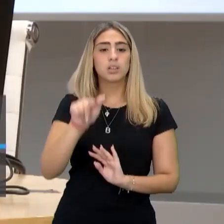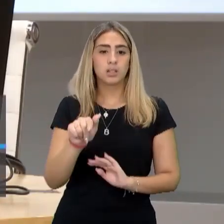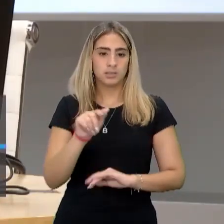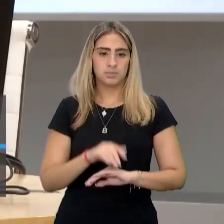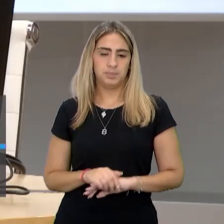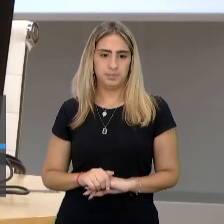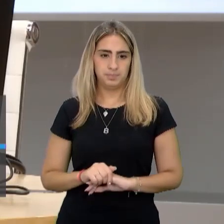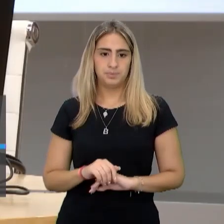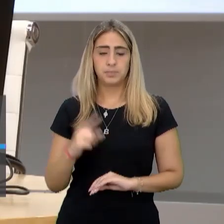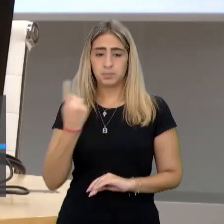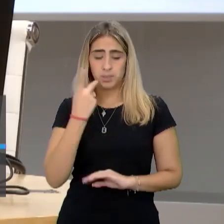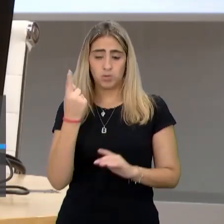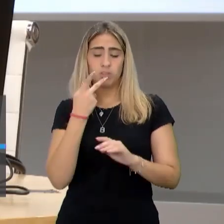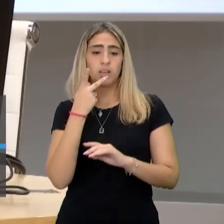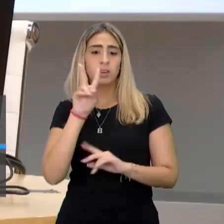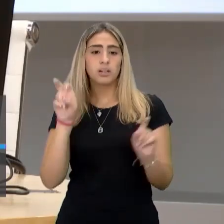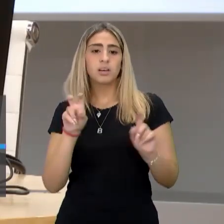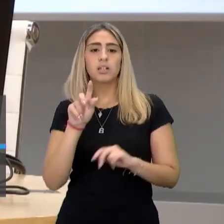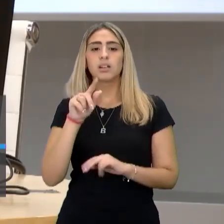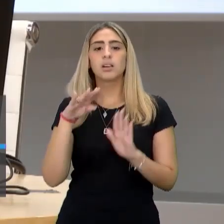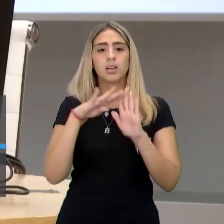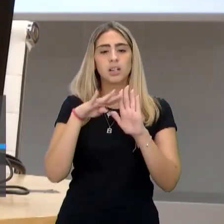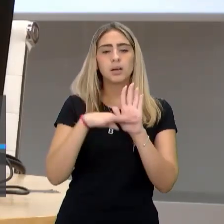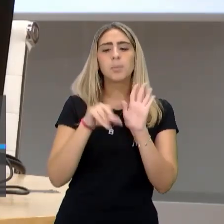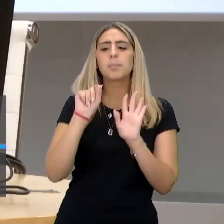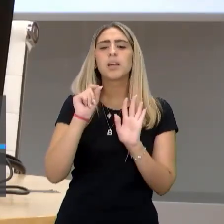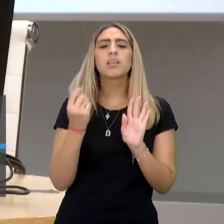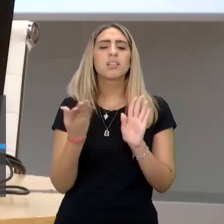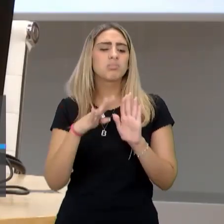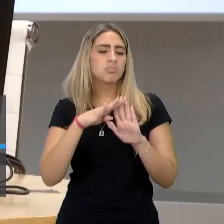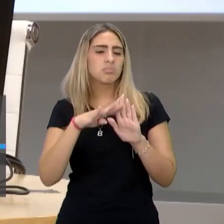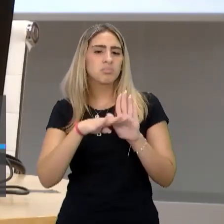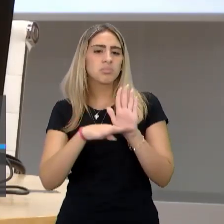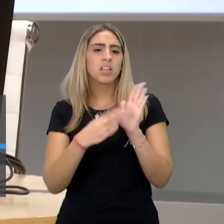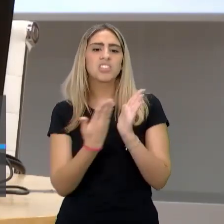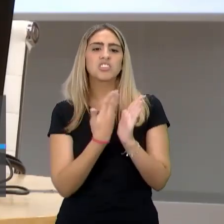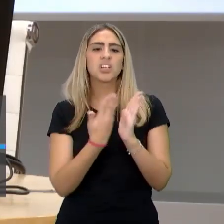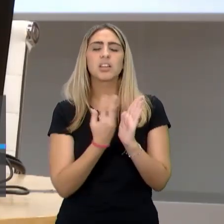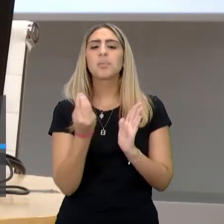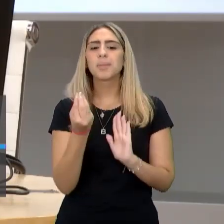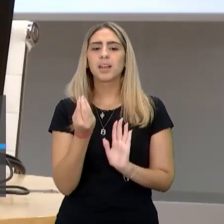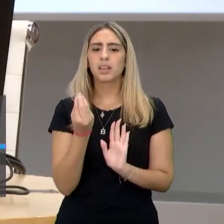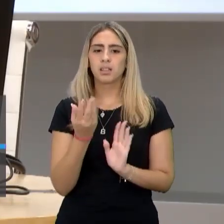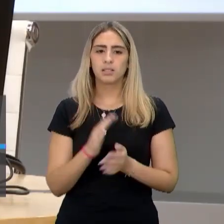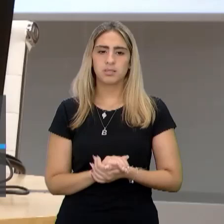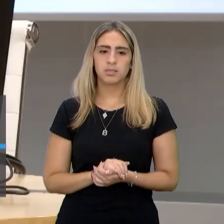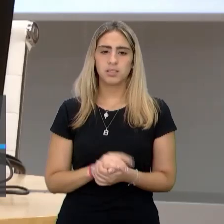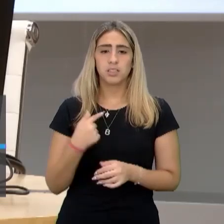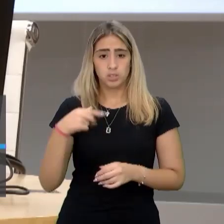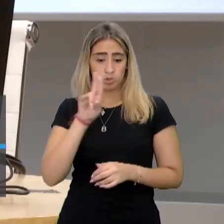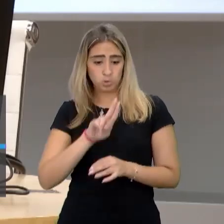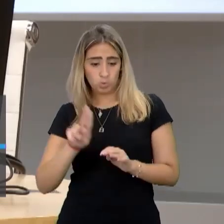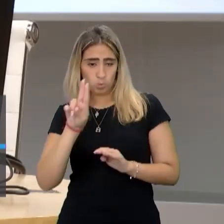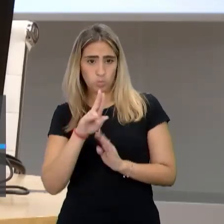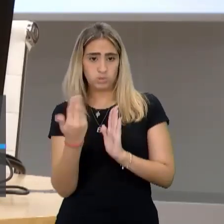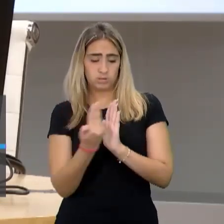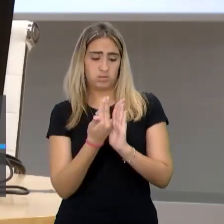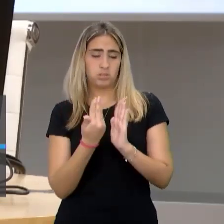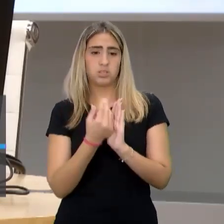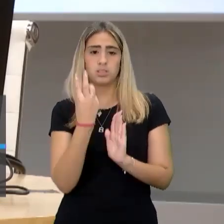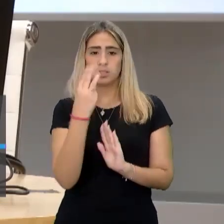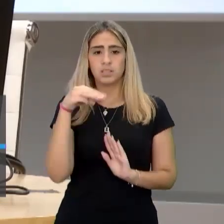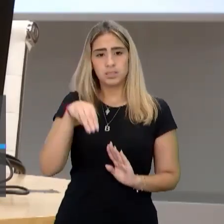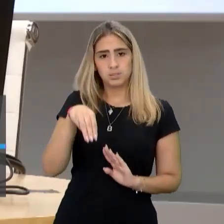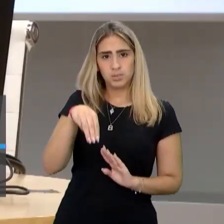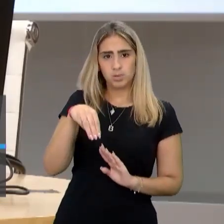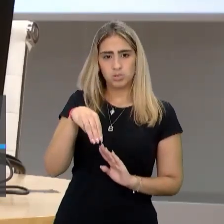primeiro de agenda. Então, para que serve uma agenda? Né? Para que ela serve quando a gente usa uma agenda? 3